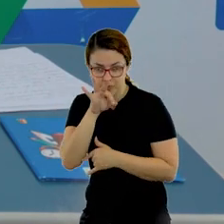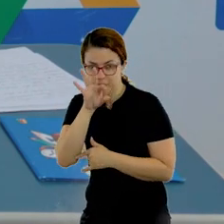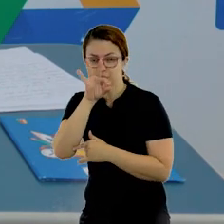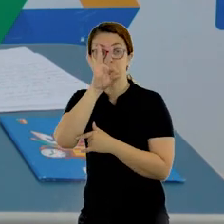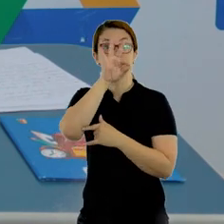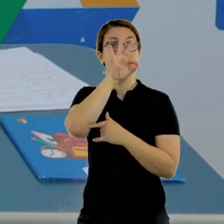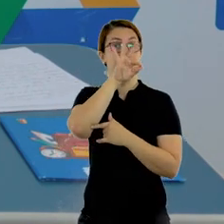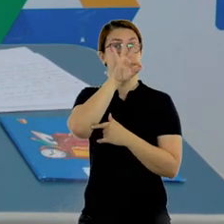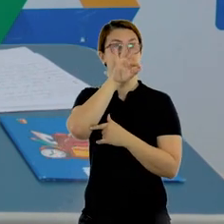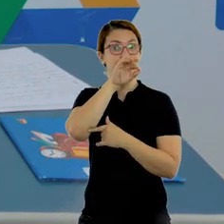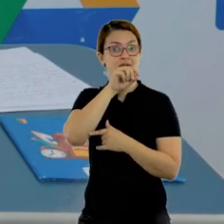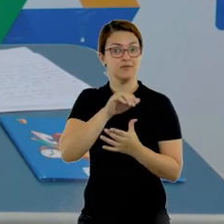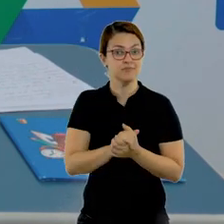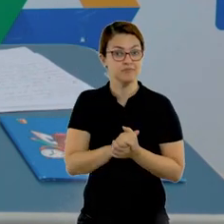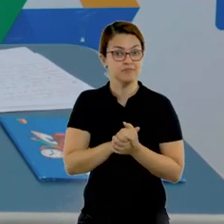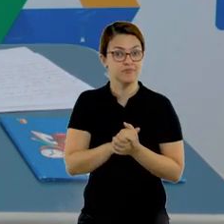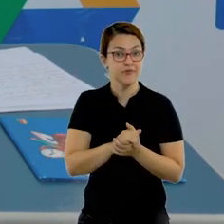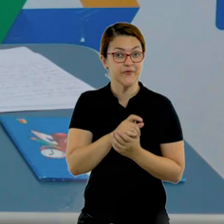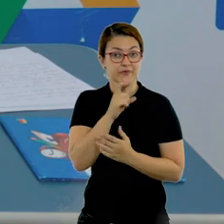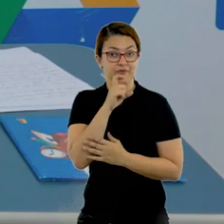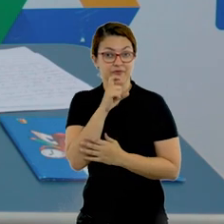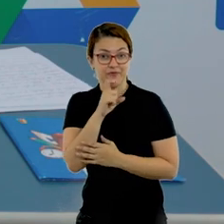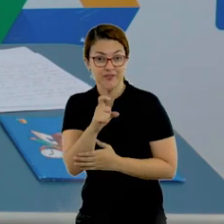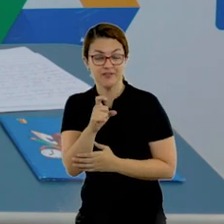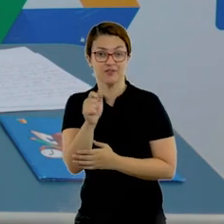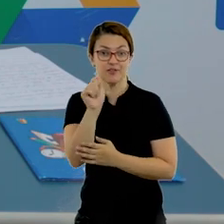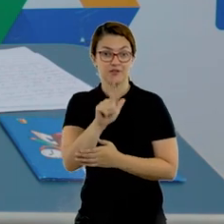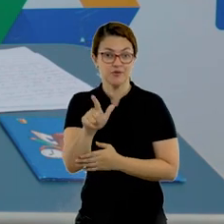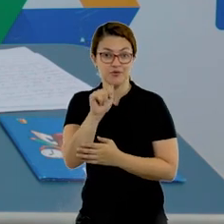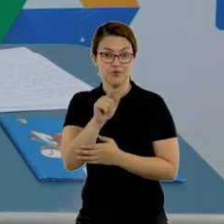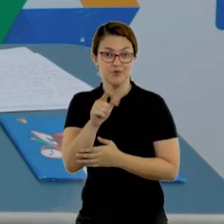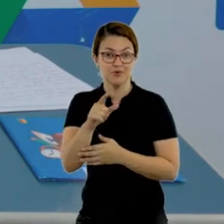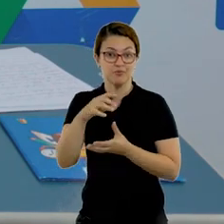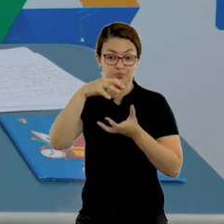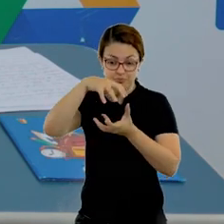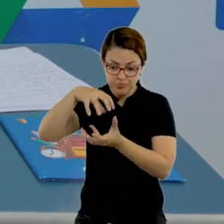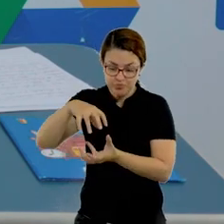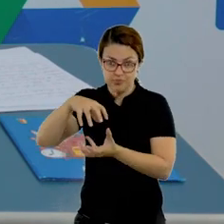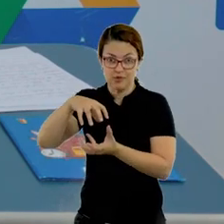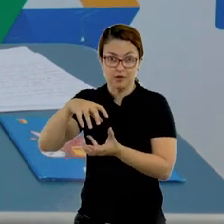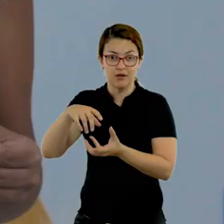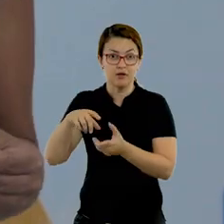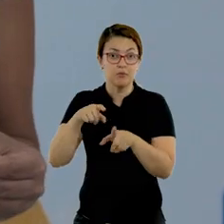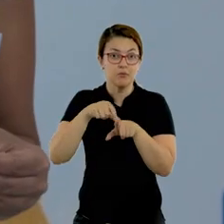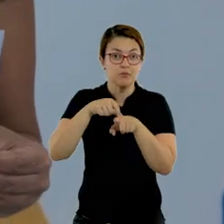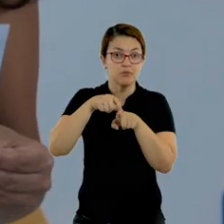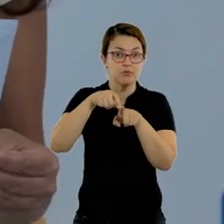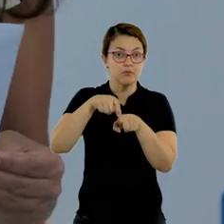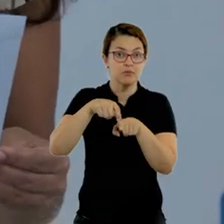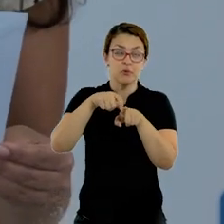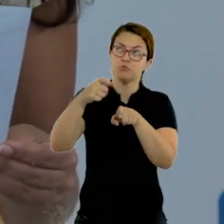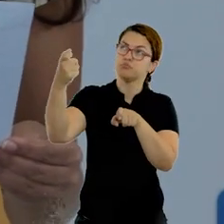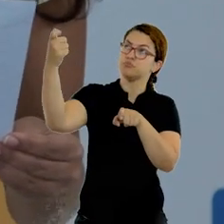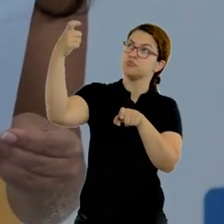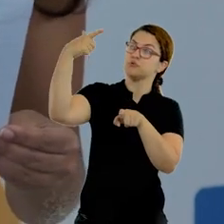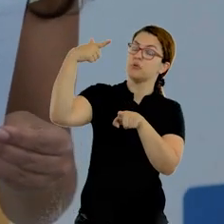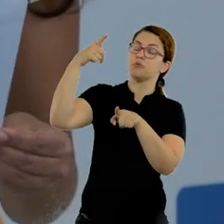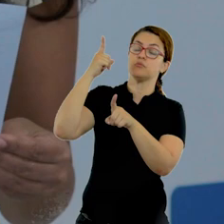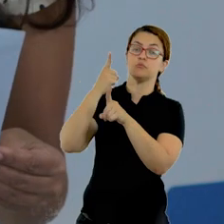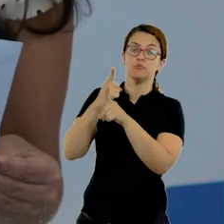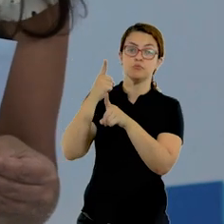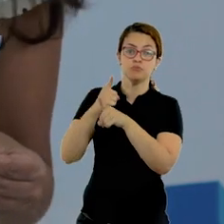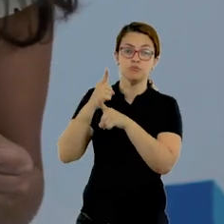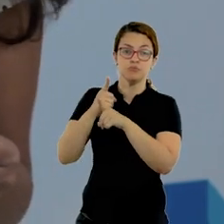passarinhos, ovos verdes e azuis nos ninhos? Quem me compra este caracol? Quem me compra um raio de sol?